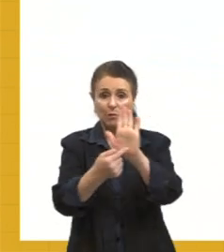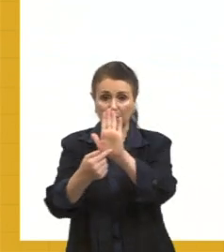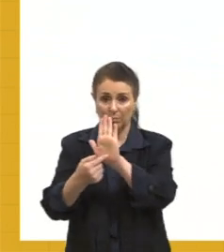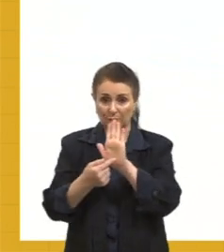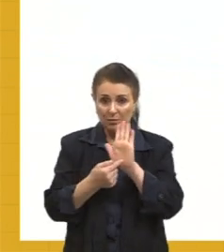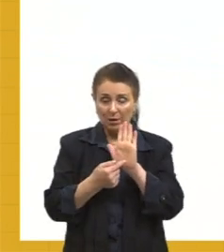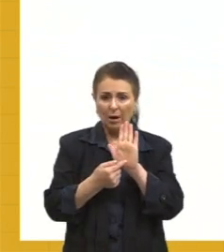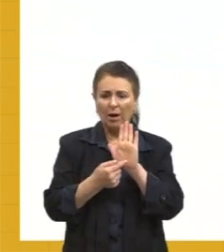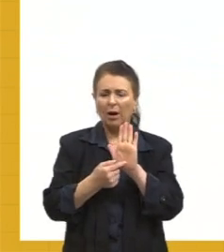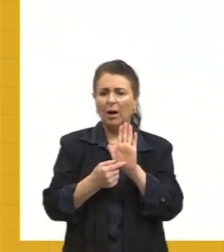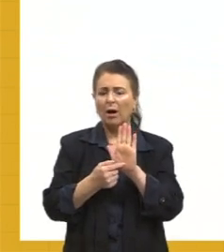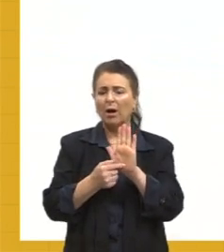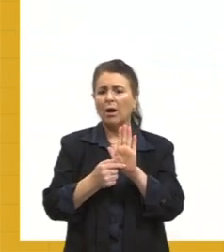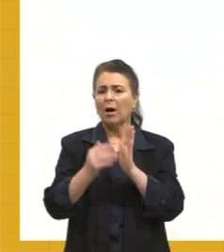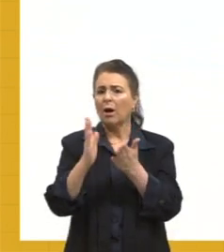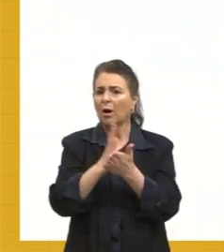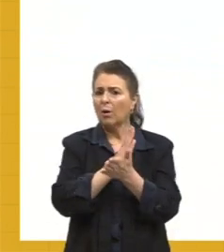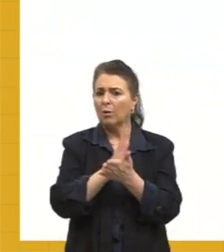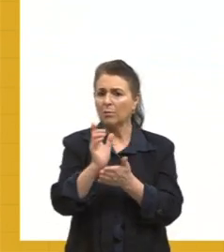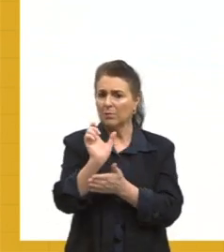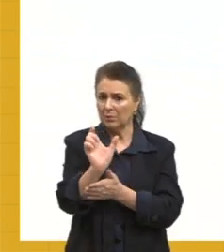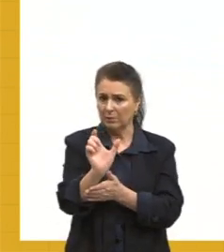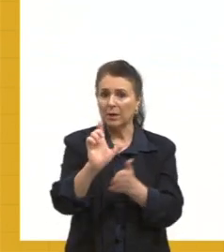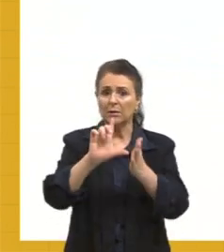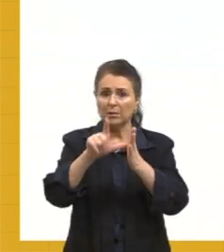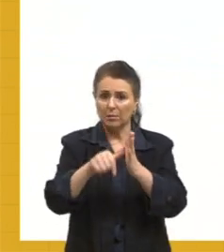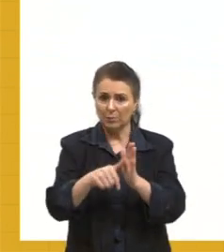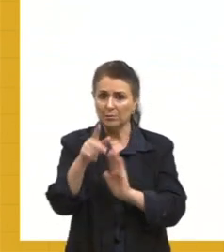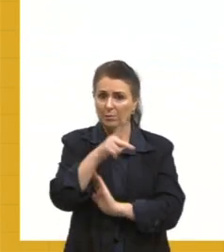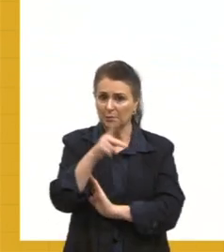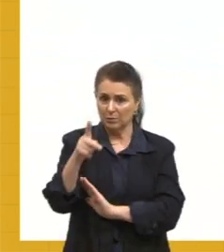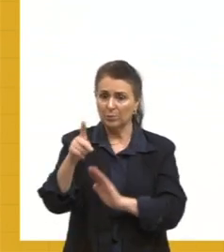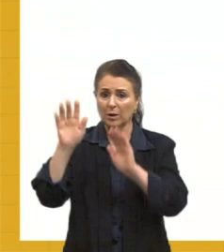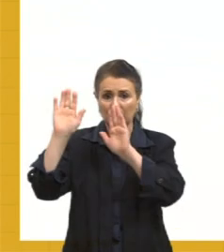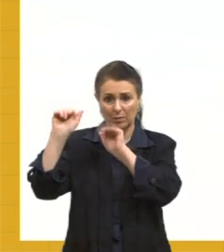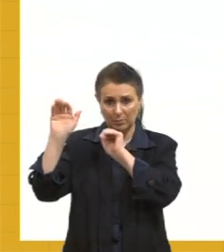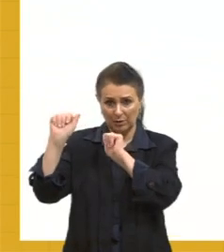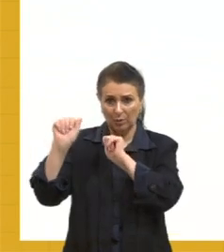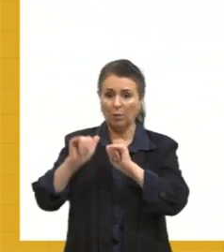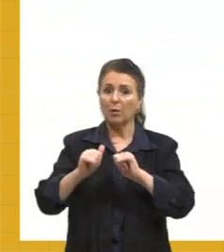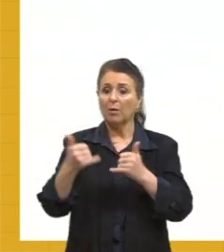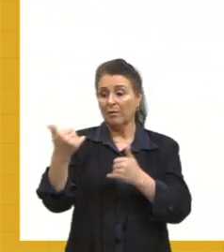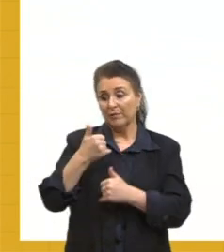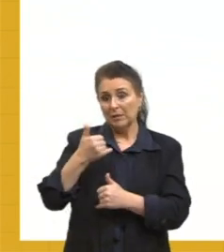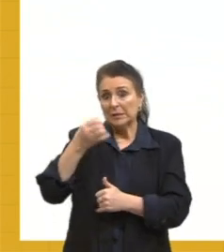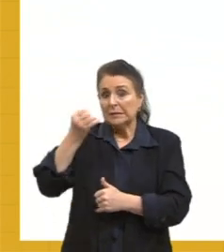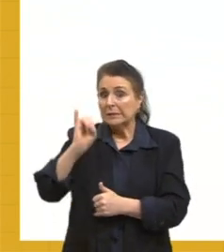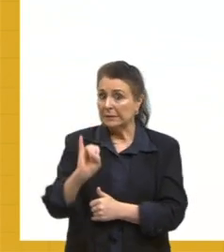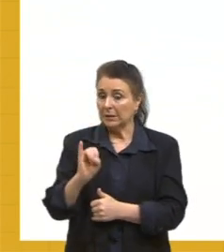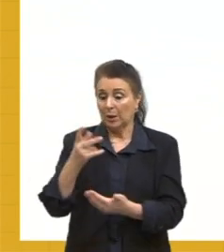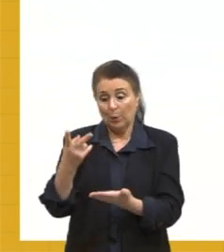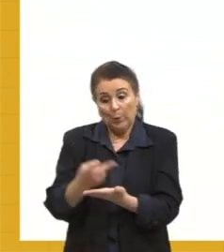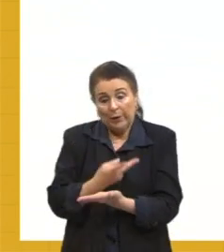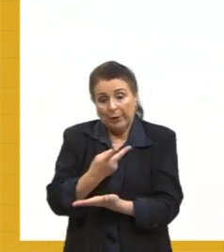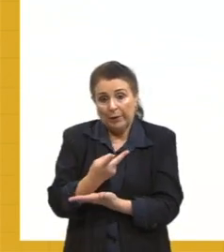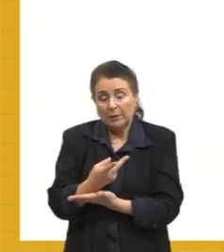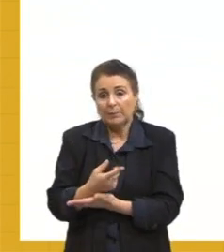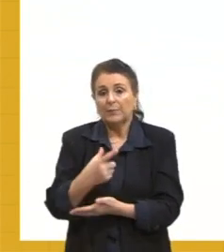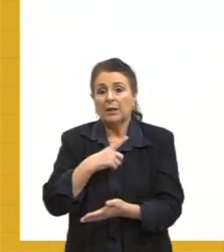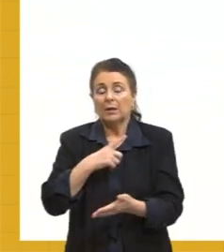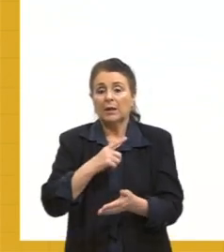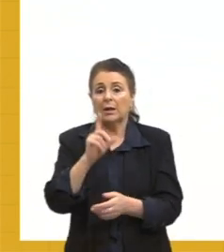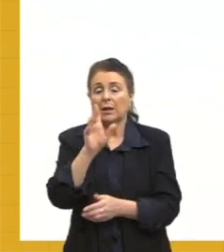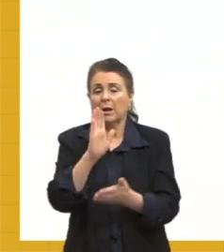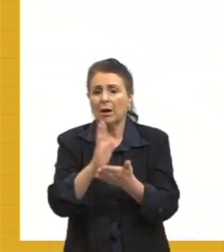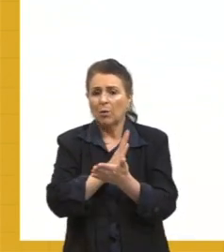expressões depois a Prof de espanhol né disse eu falei bonitinho aqui tá eu trago algumas expressões